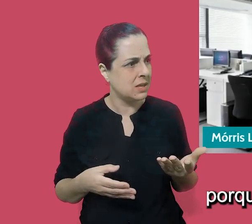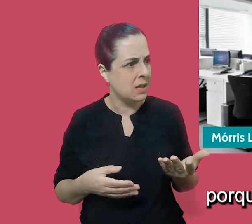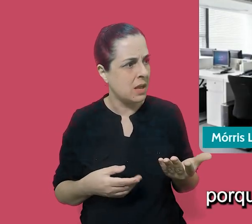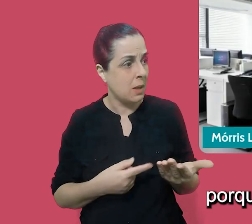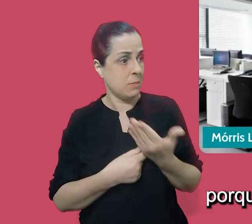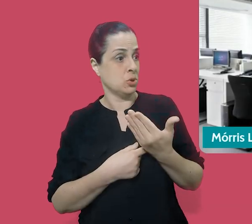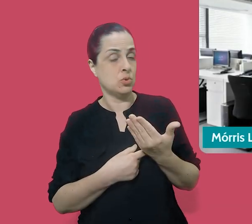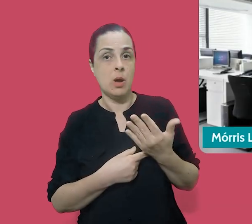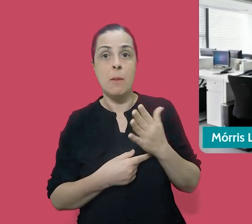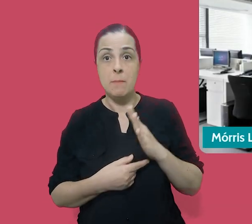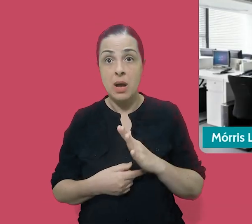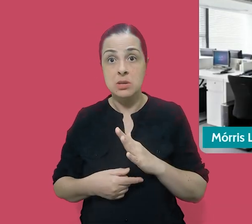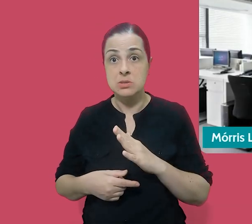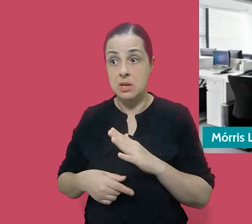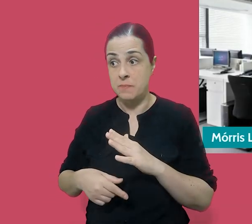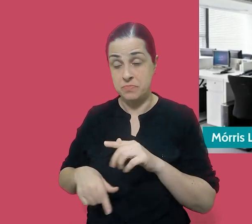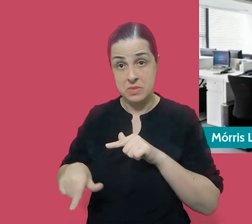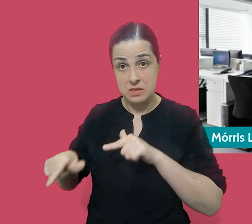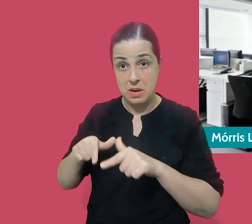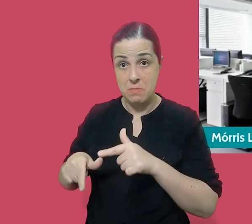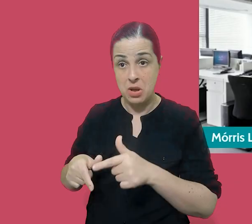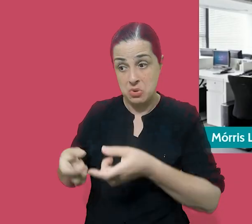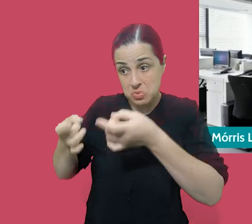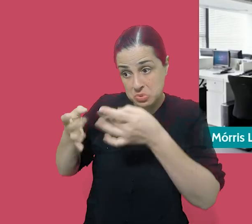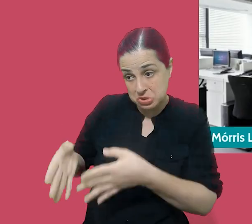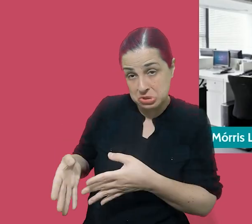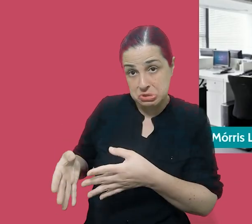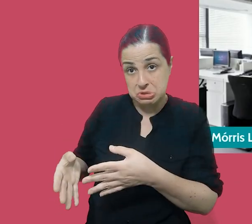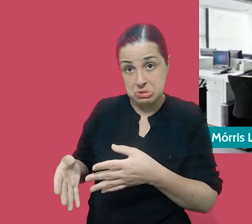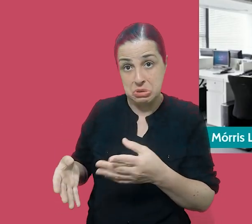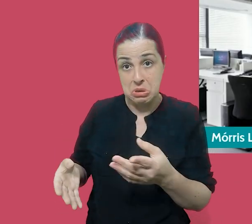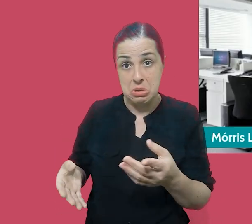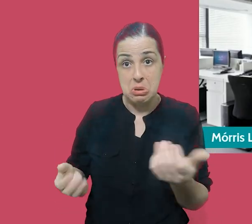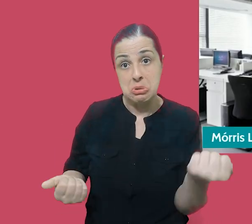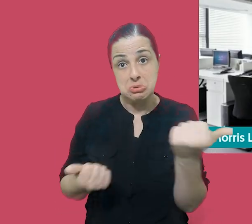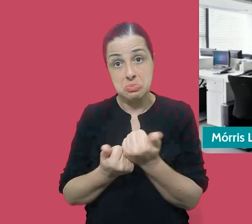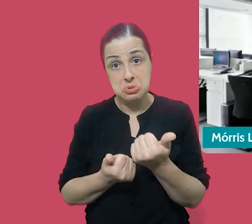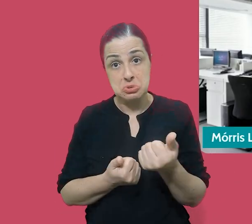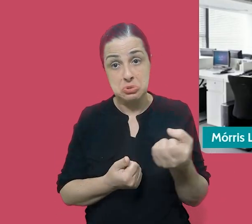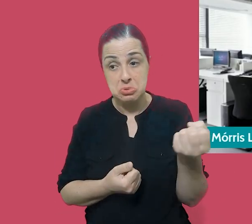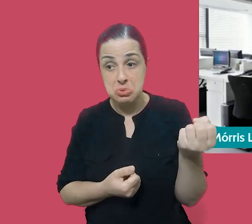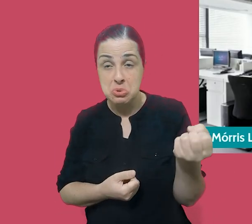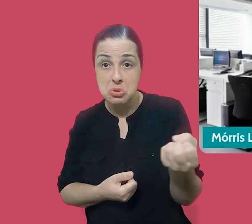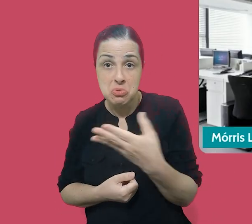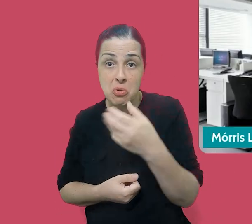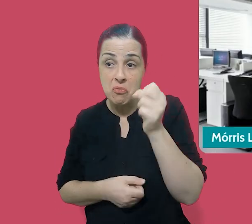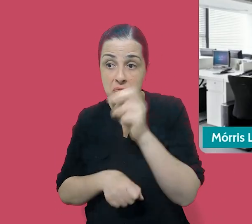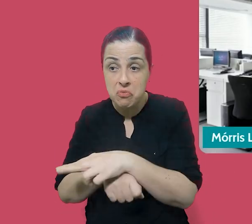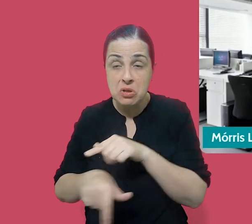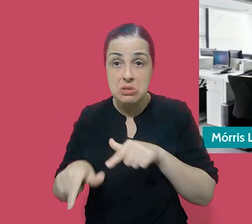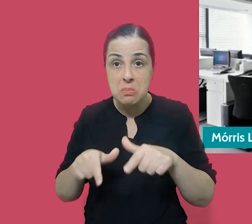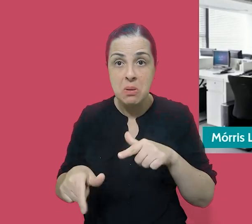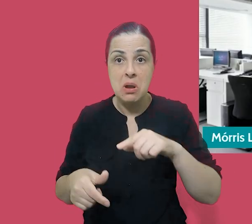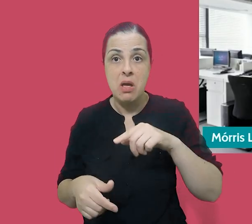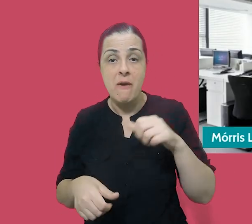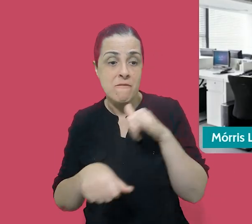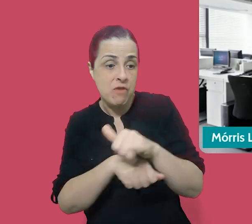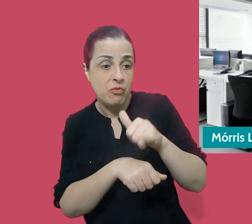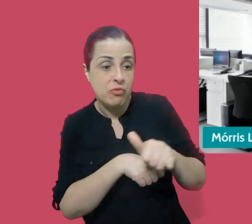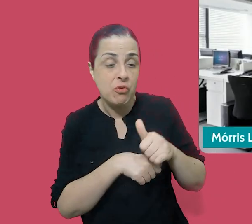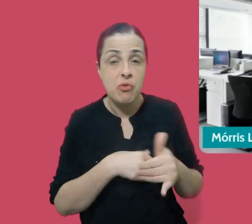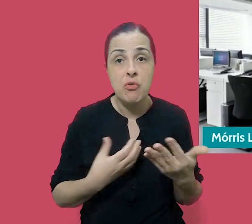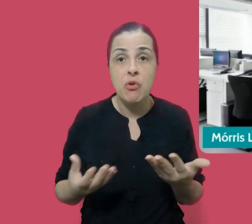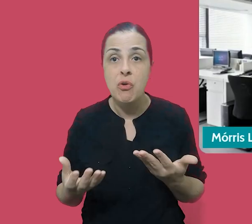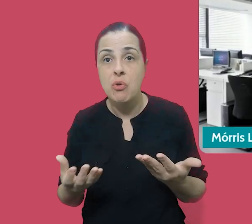diminui rotatividade, diminui turnover, melhora o clima, melhora o atendimento ao cliente, várias coisas. Então, quem consegue mensurar isso já